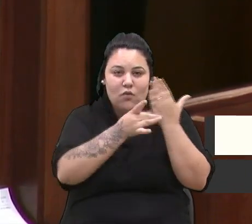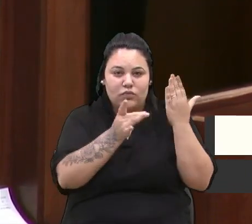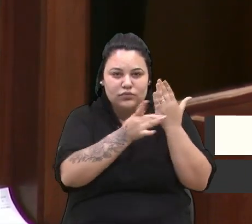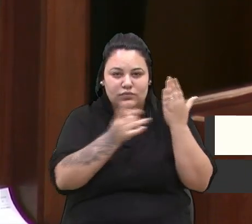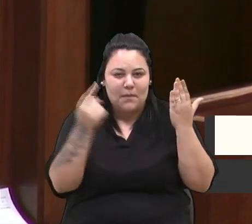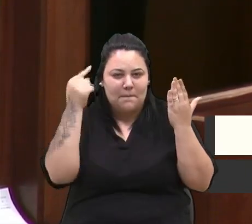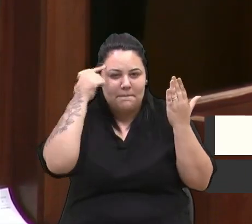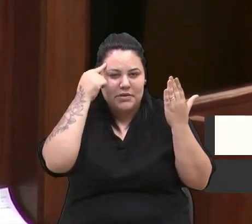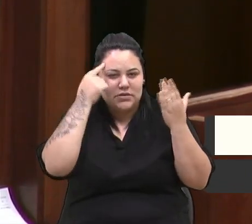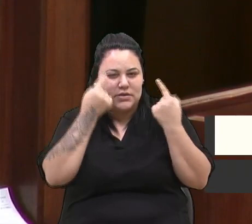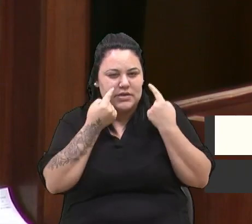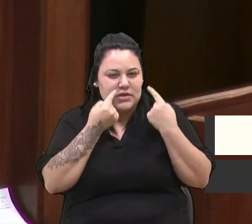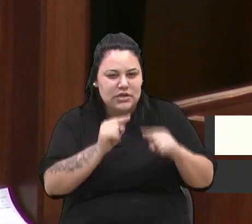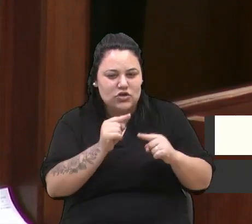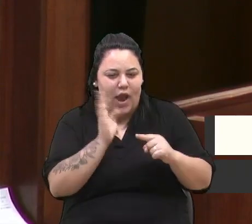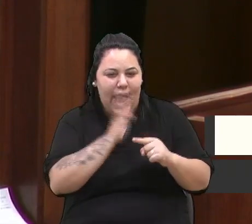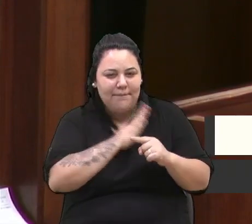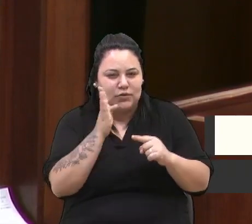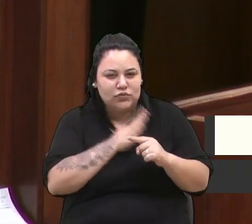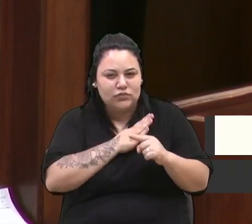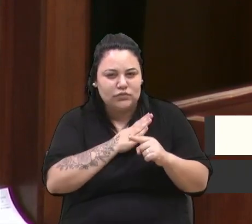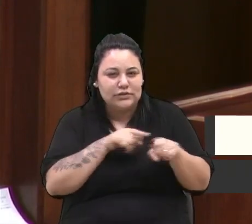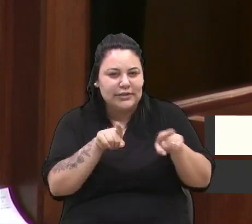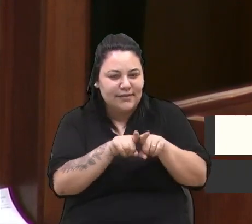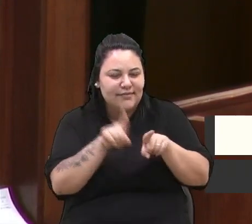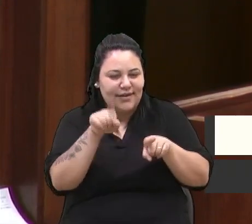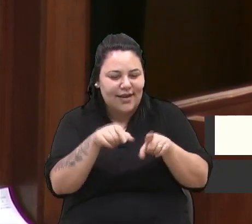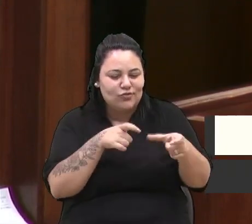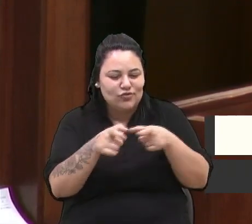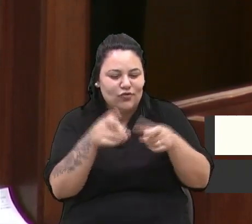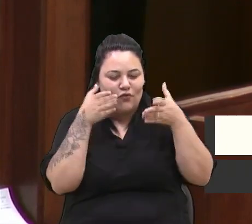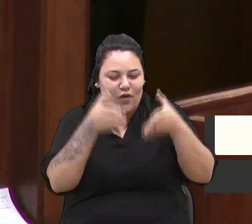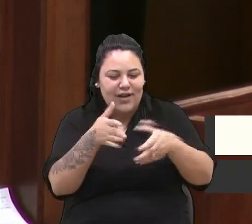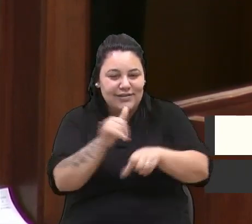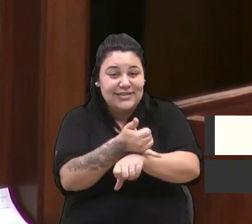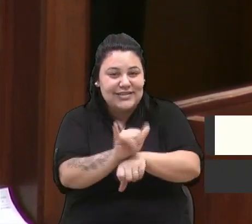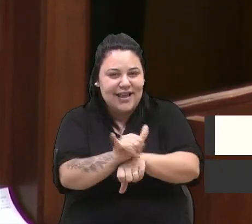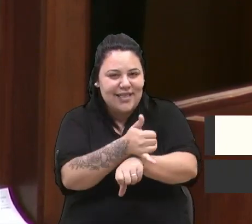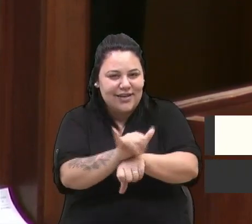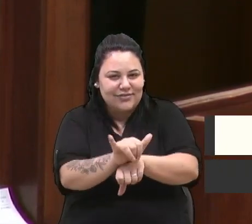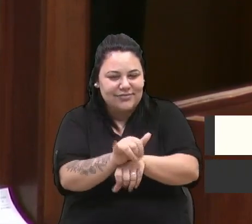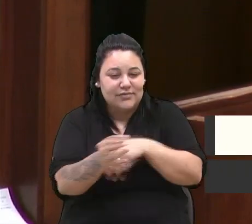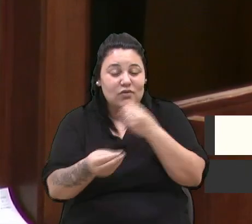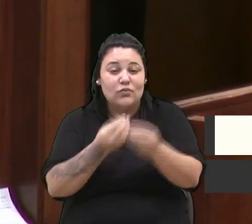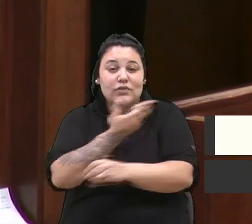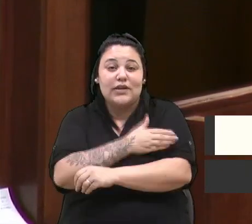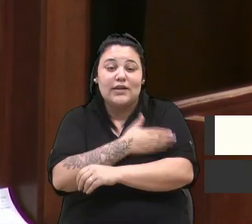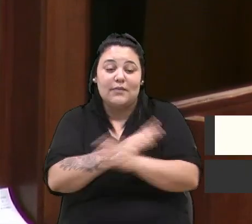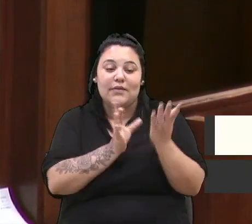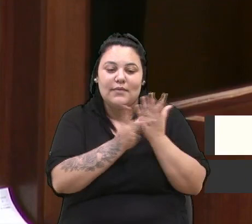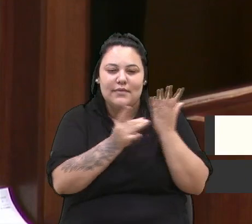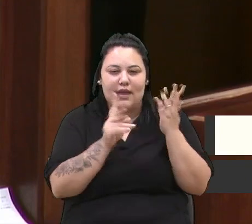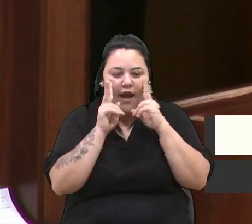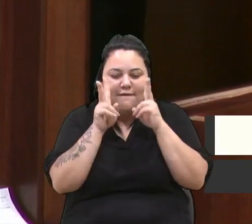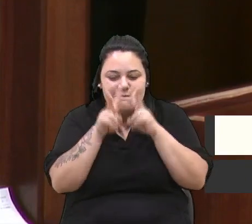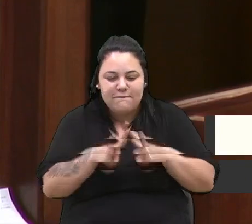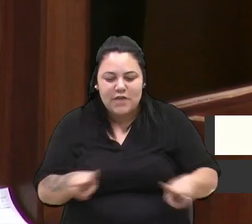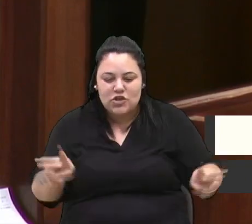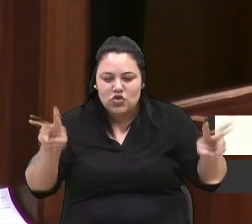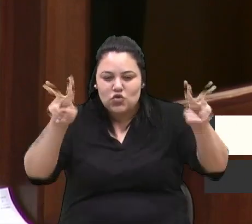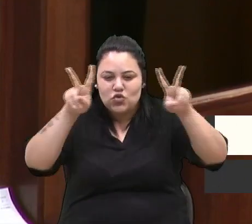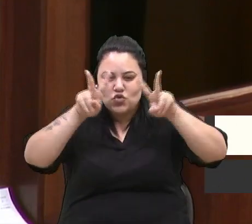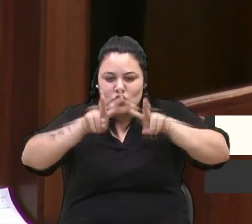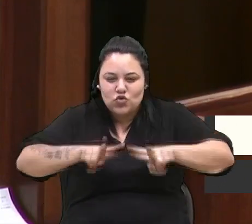pensamento crítico. Ele é um jogo de estratégia. Como treinamento para habilidades visuais, espaciais